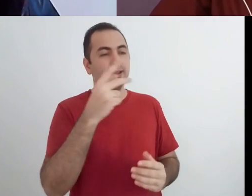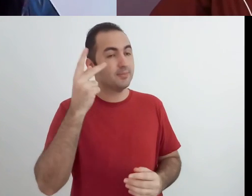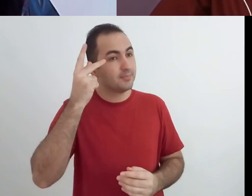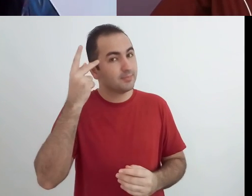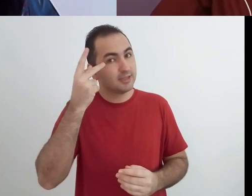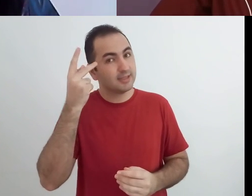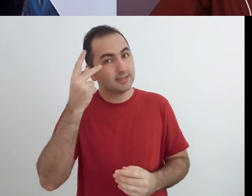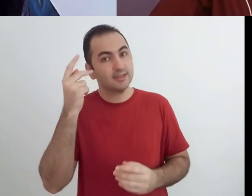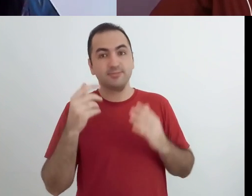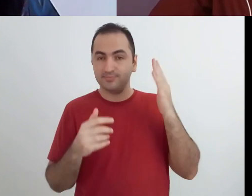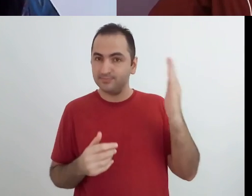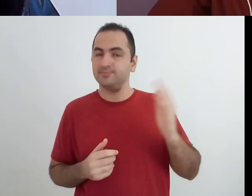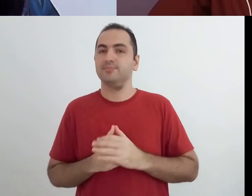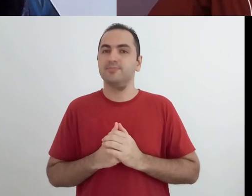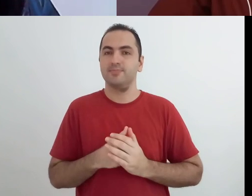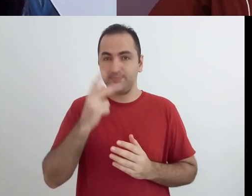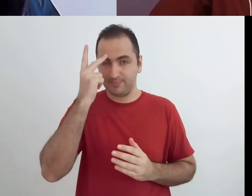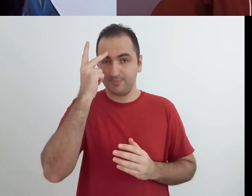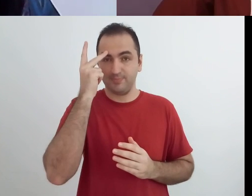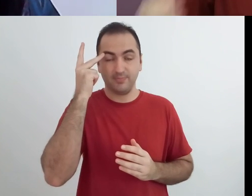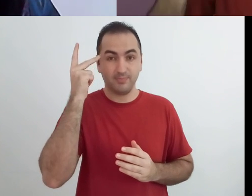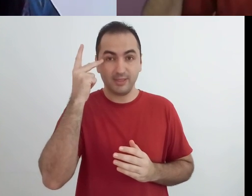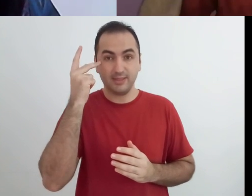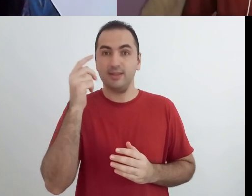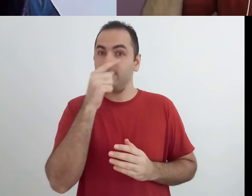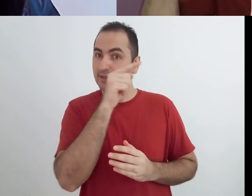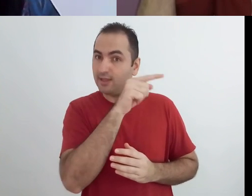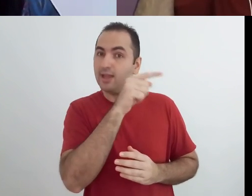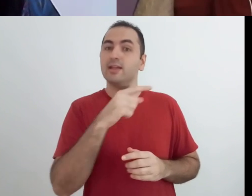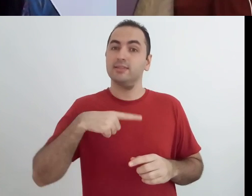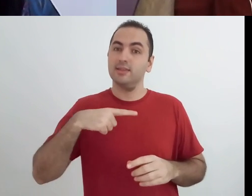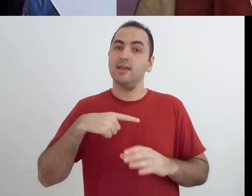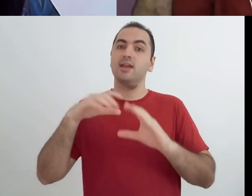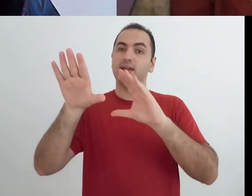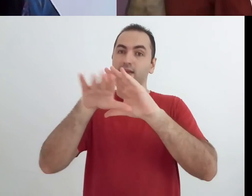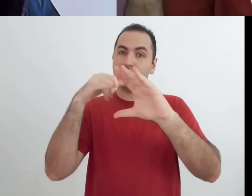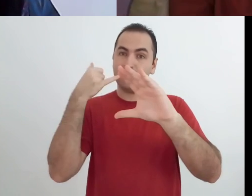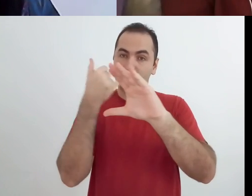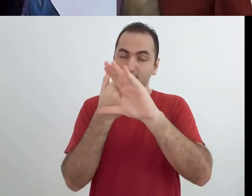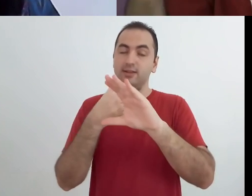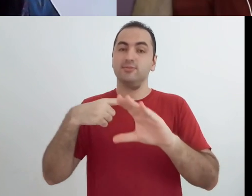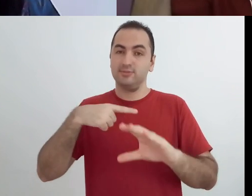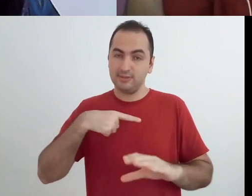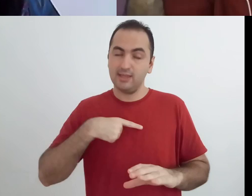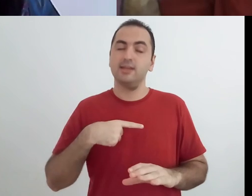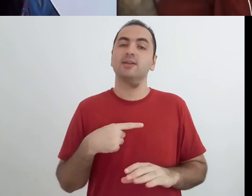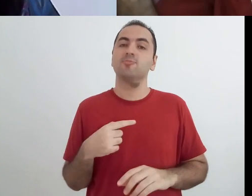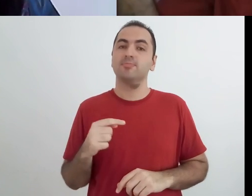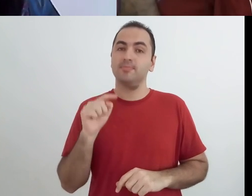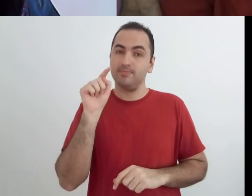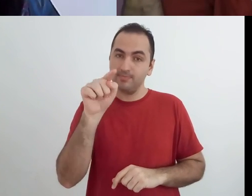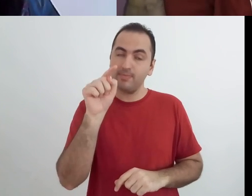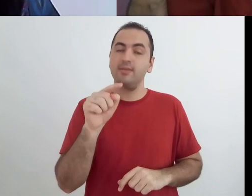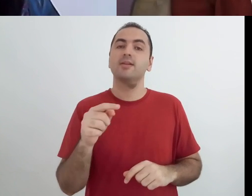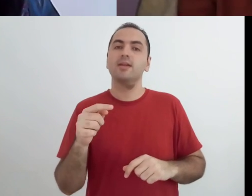e pedagoga Priscila Gomes. E também, se você quiser aprender um pouco mais sobre esse assunto, principalmente na parte